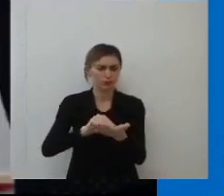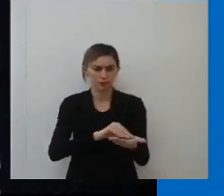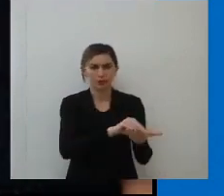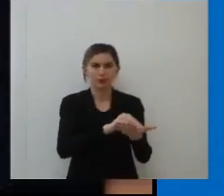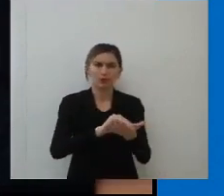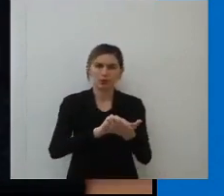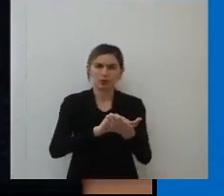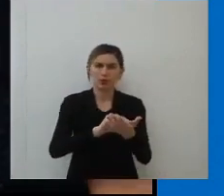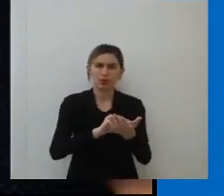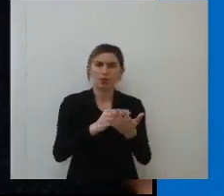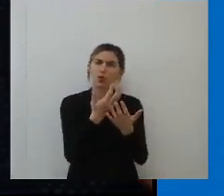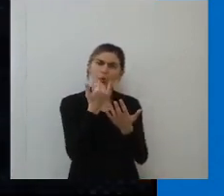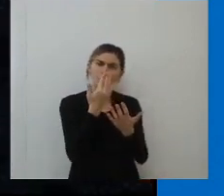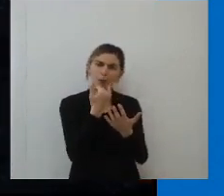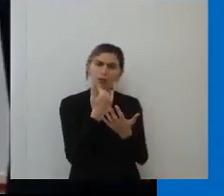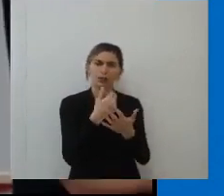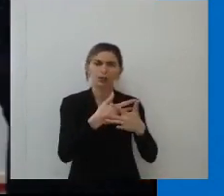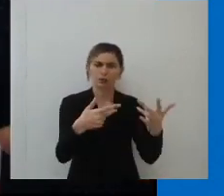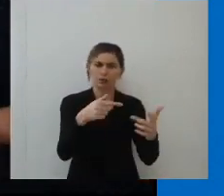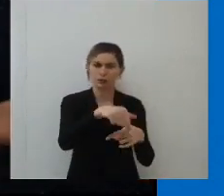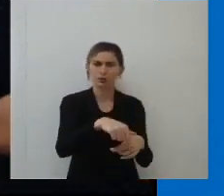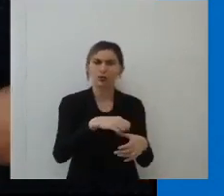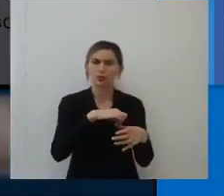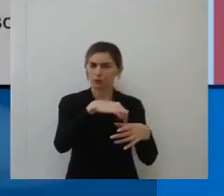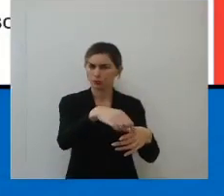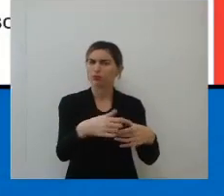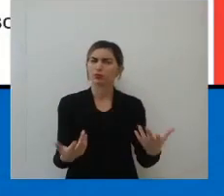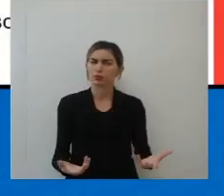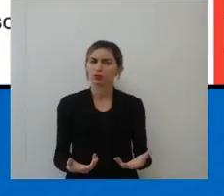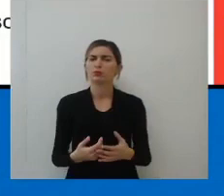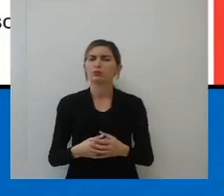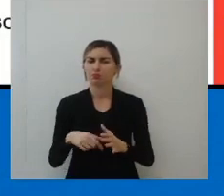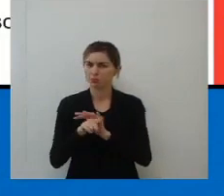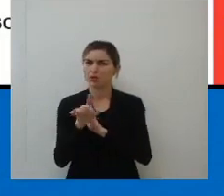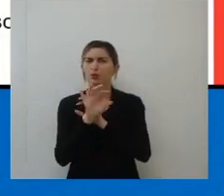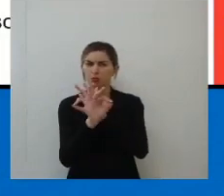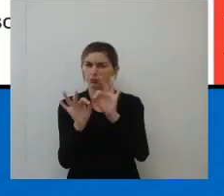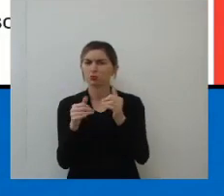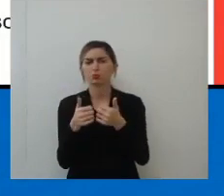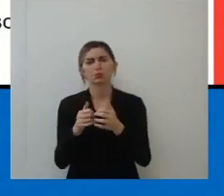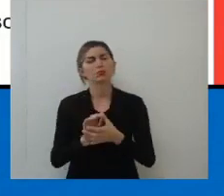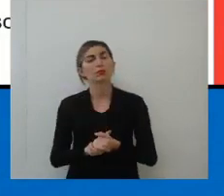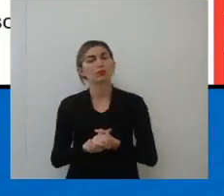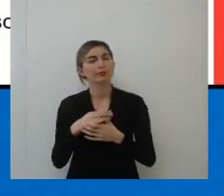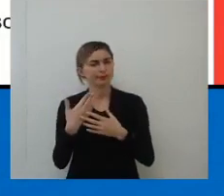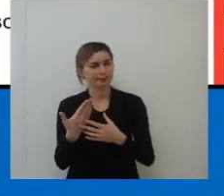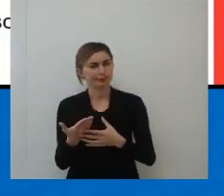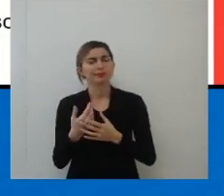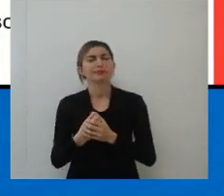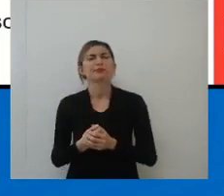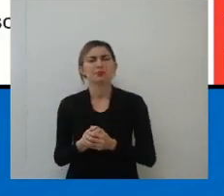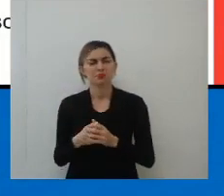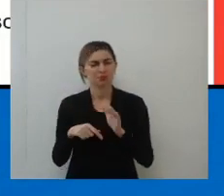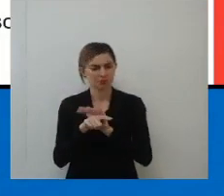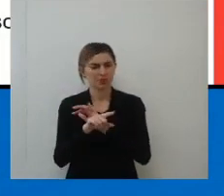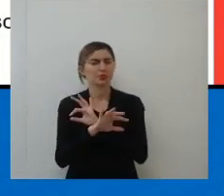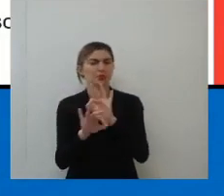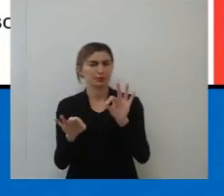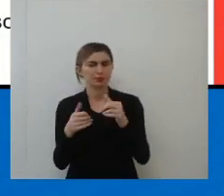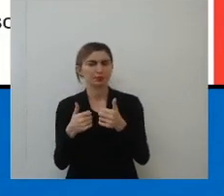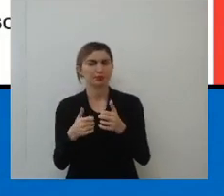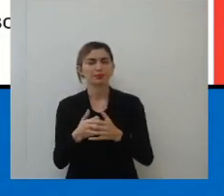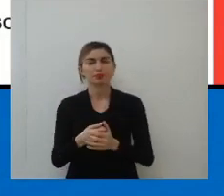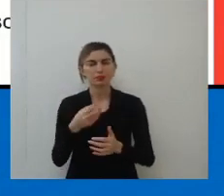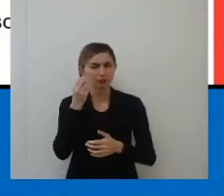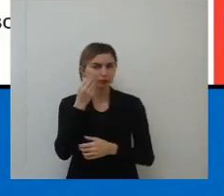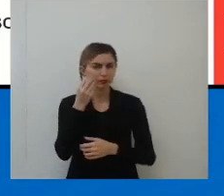na produção de alimentos, por exemplo? Eita, pergunta massa, vice. Essa pergunta foi show de bola.